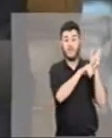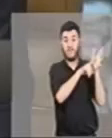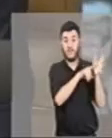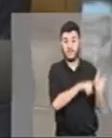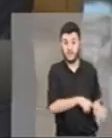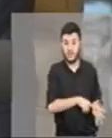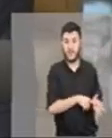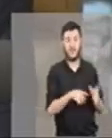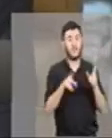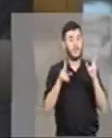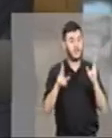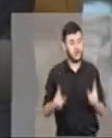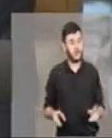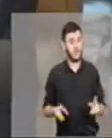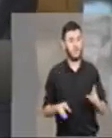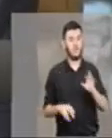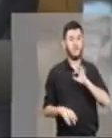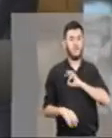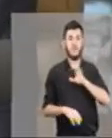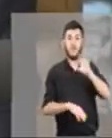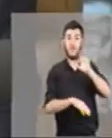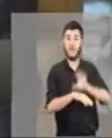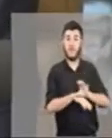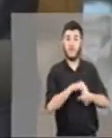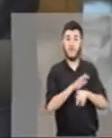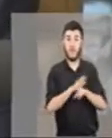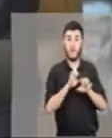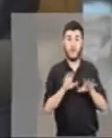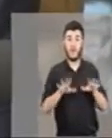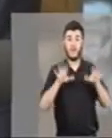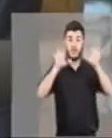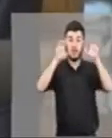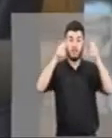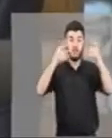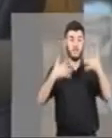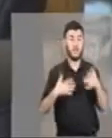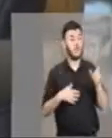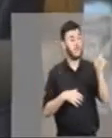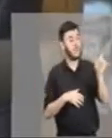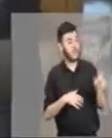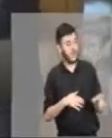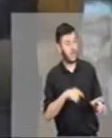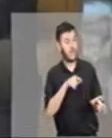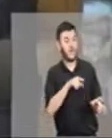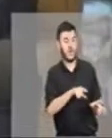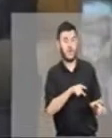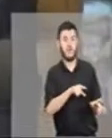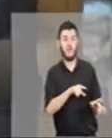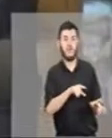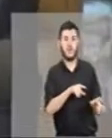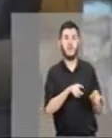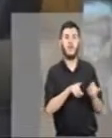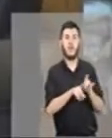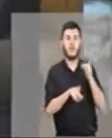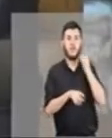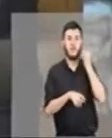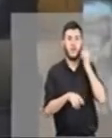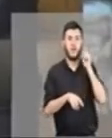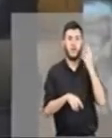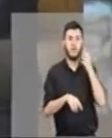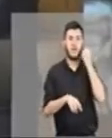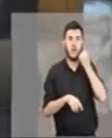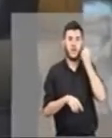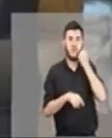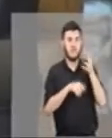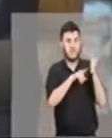daquela unidade da Federação, por suposta prática do delito de homicídio. Ora, ainda que